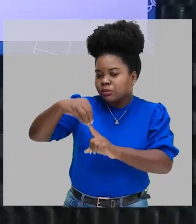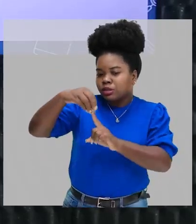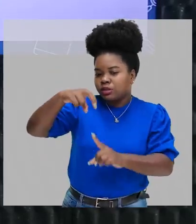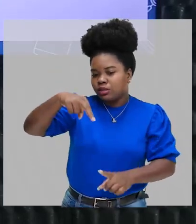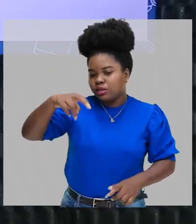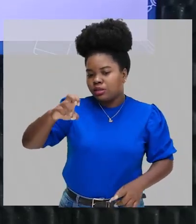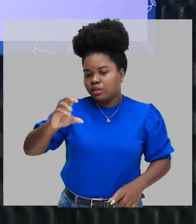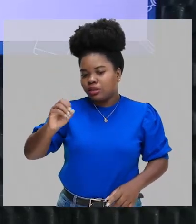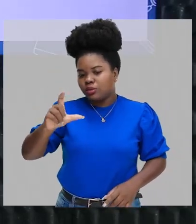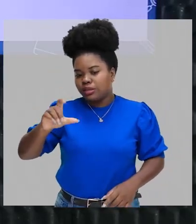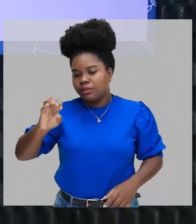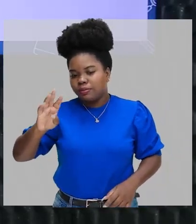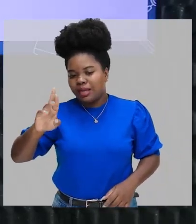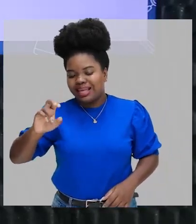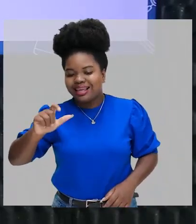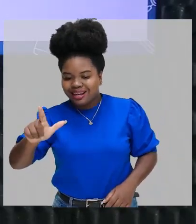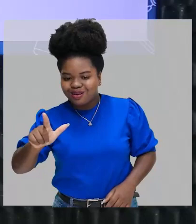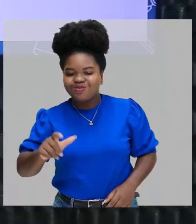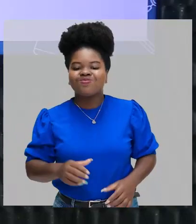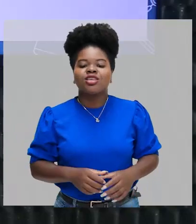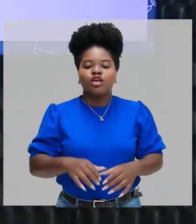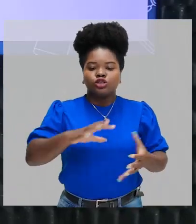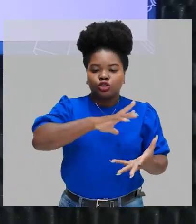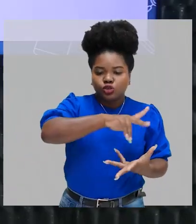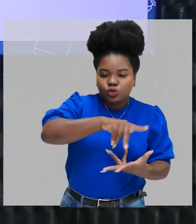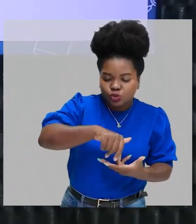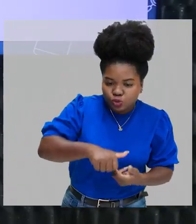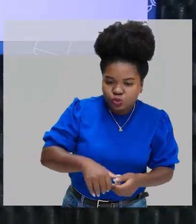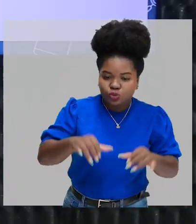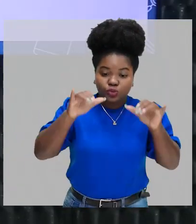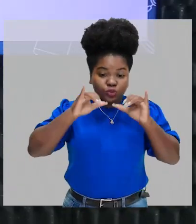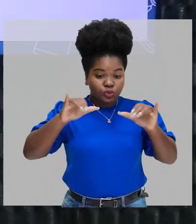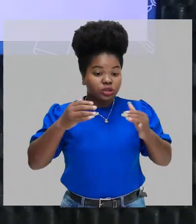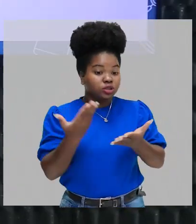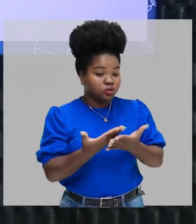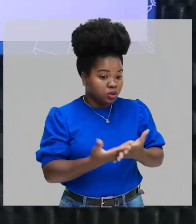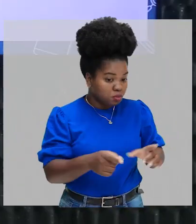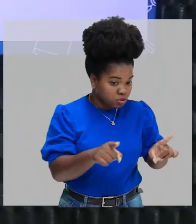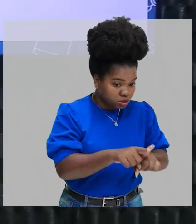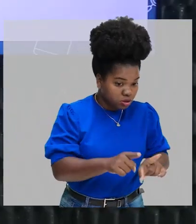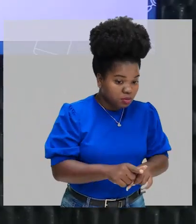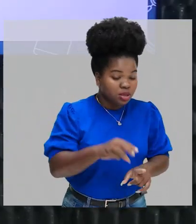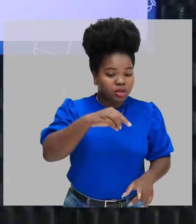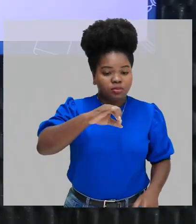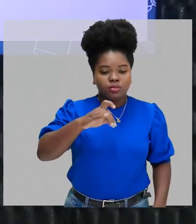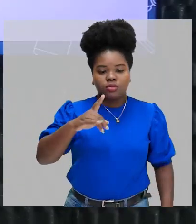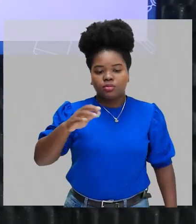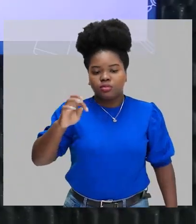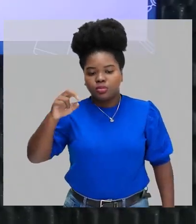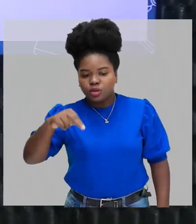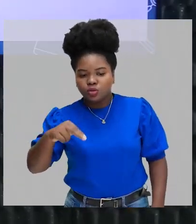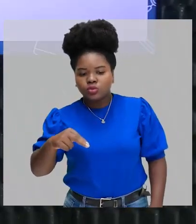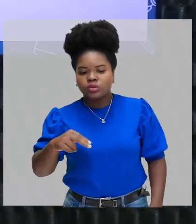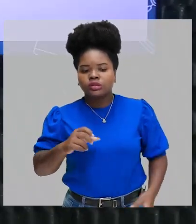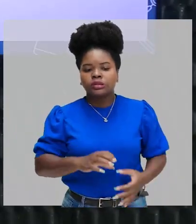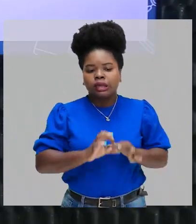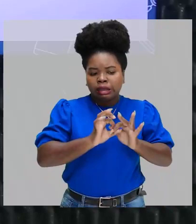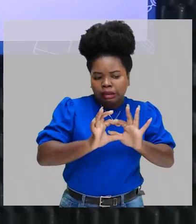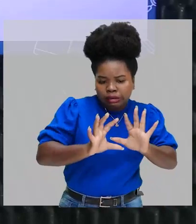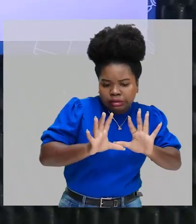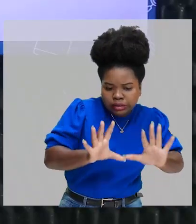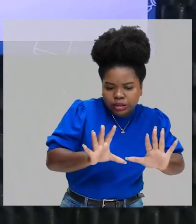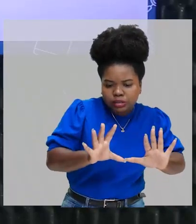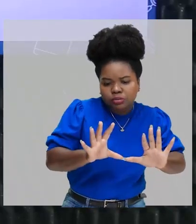neoliberal sobre a globalização. E aí a gente estudou que Milton Santos considera que a distribuição de